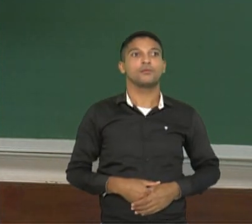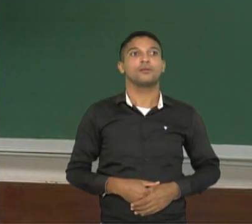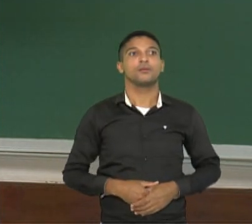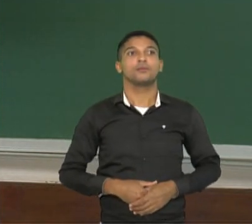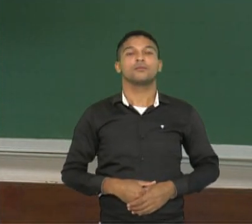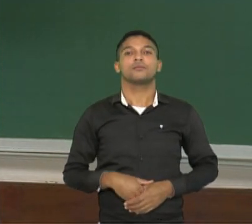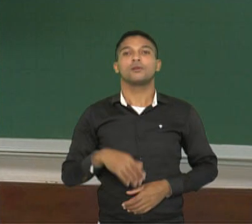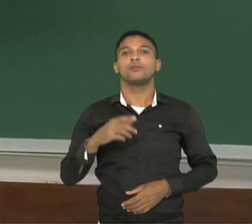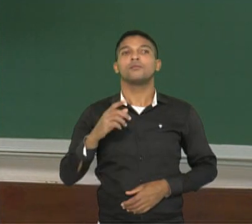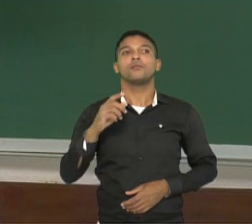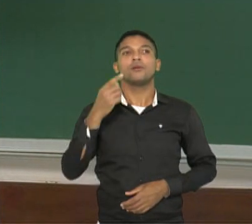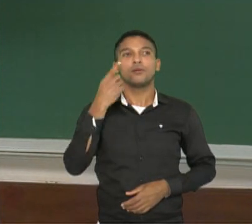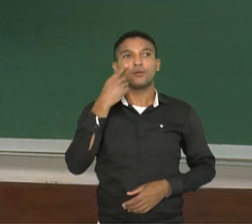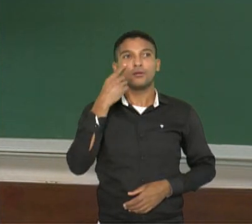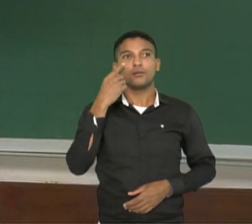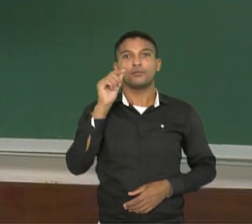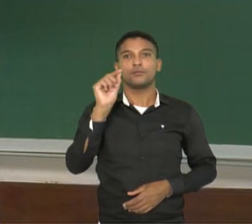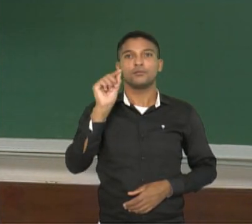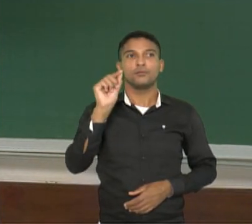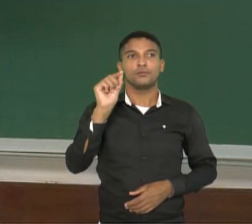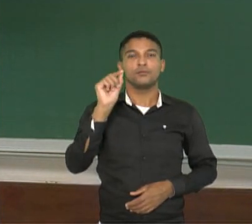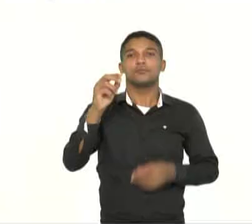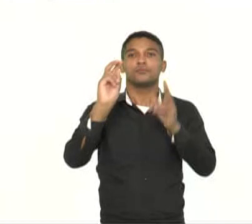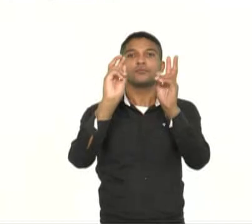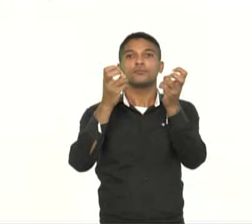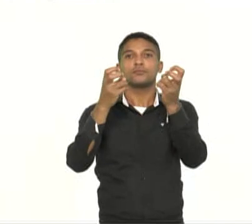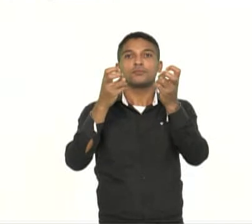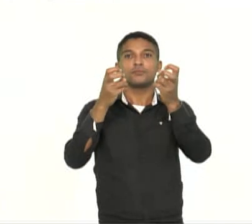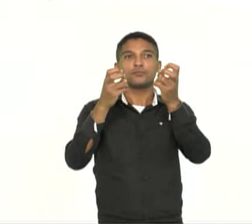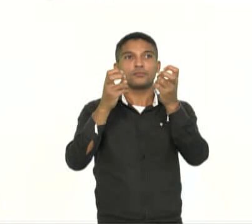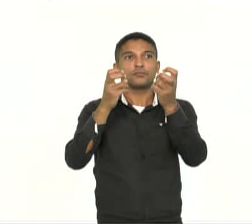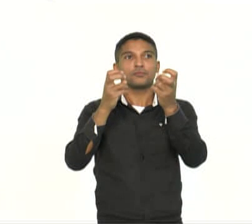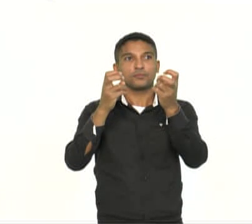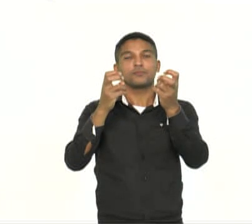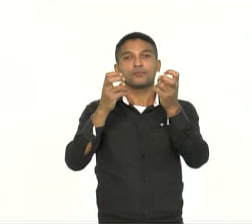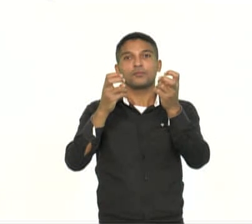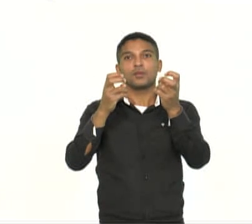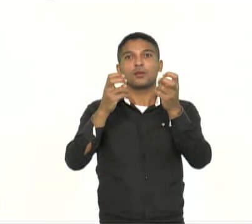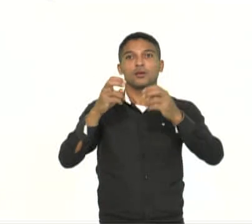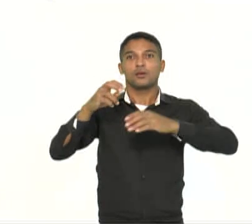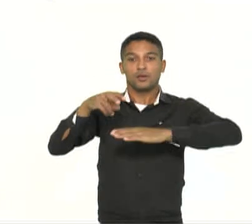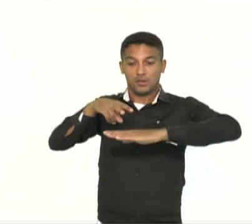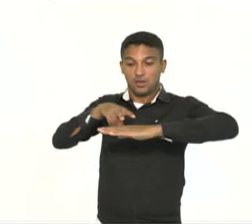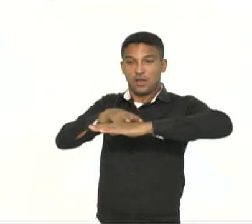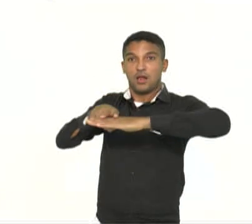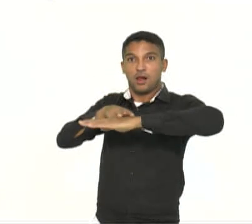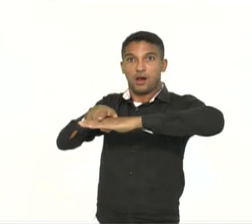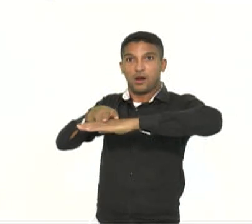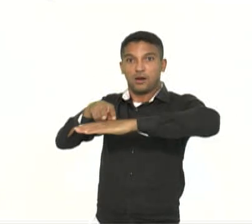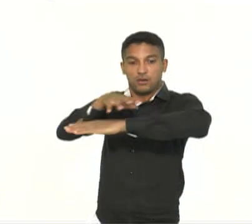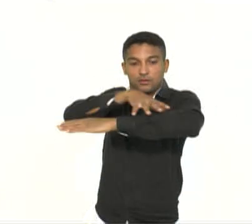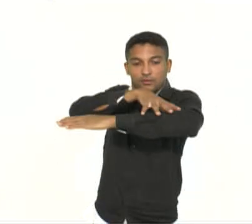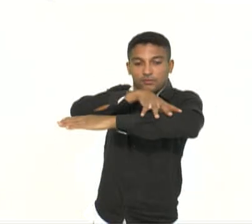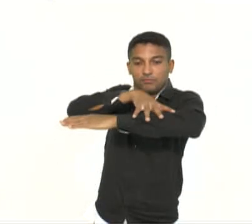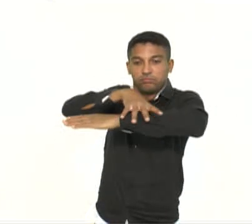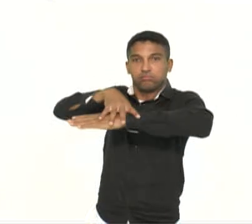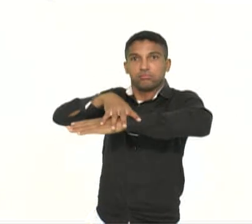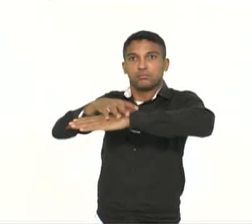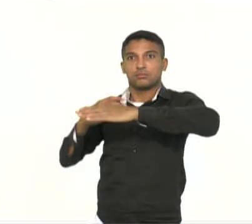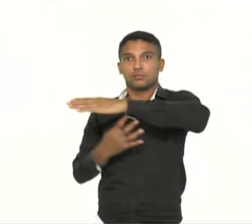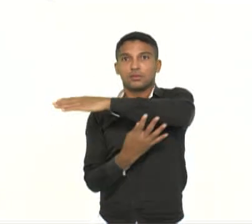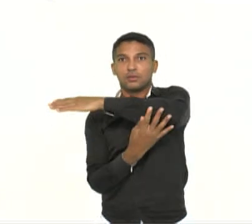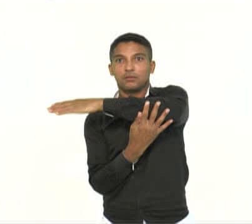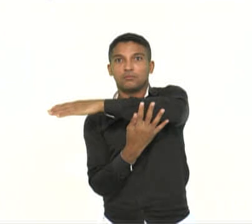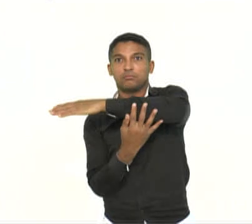menor altitude. Nós vamos perceber que o domínio das pradarias não se encontra restrito ao Brasil, mas também estende-se a